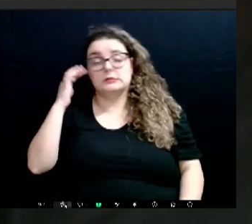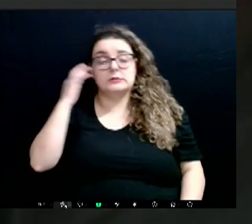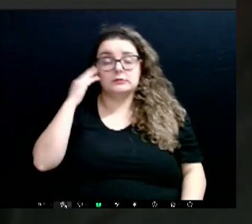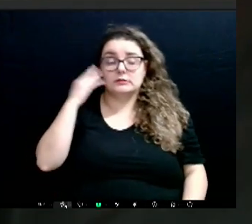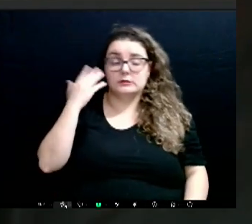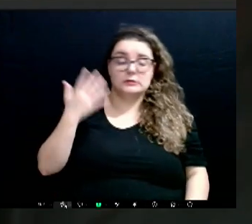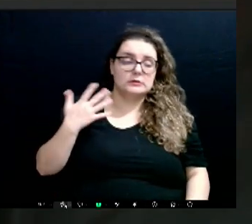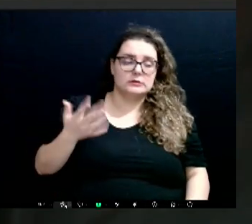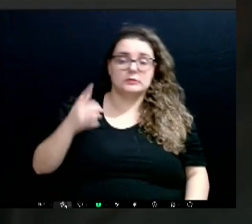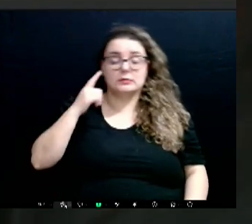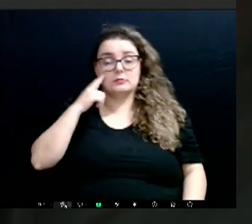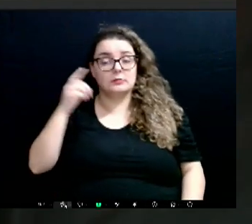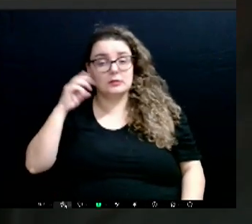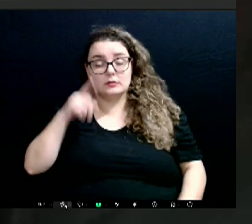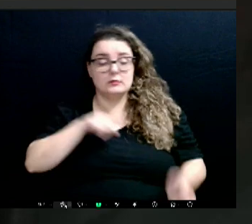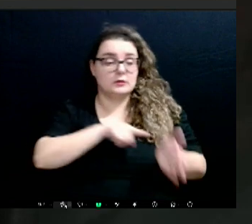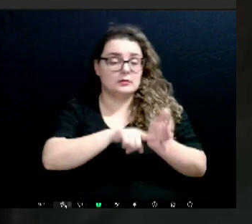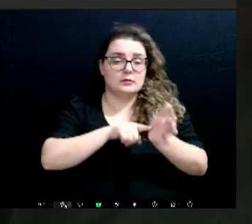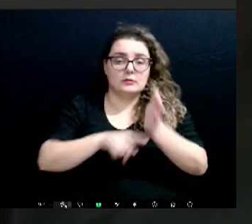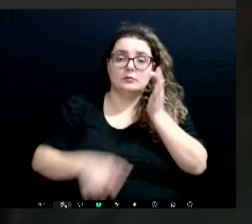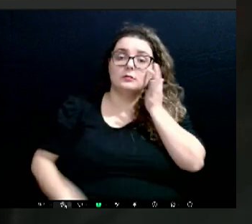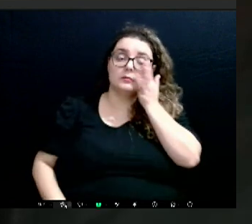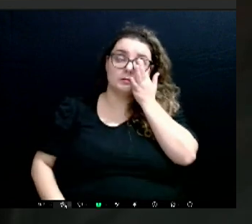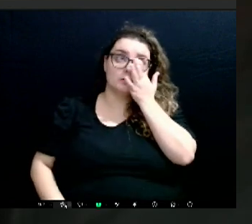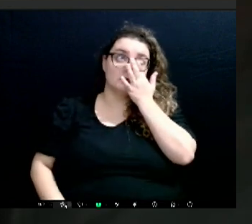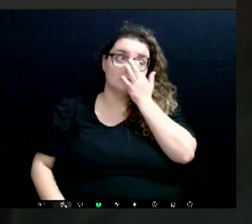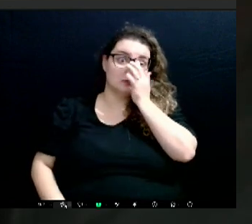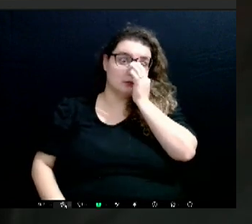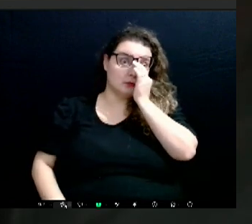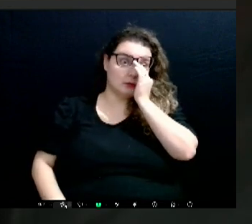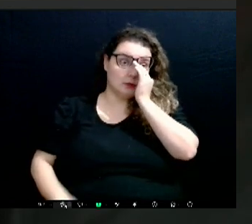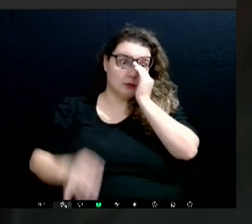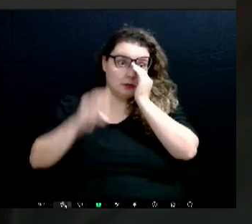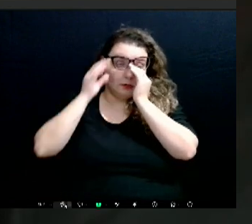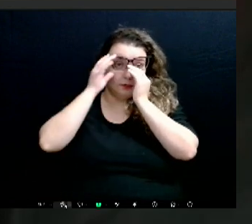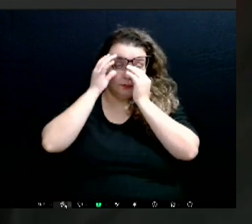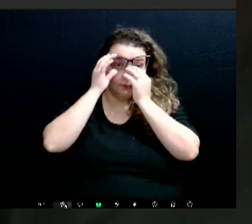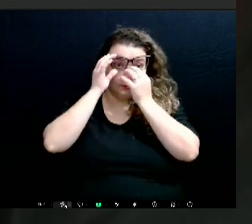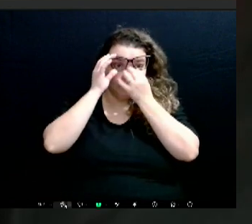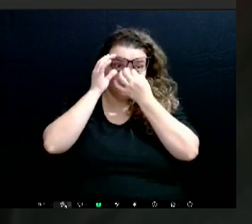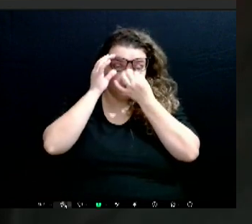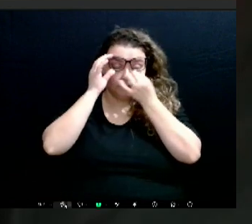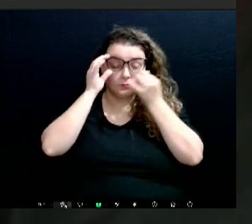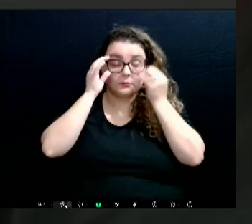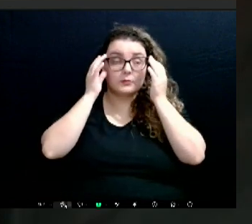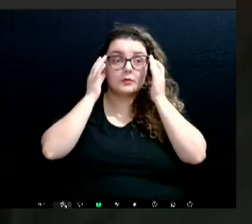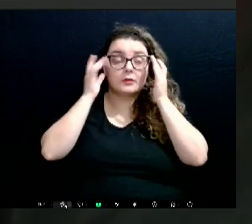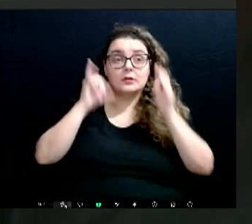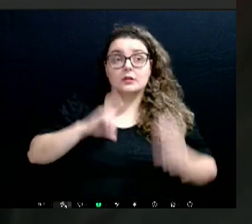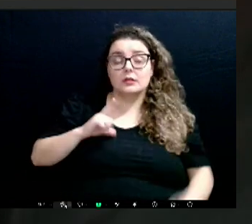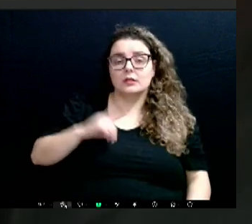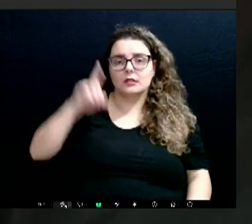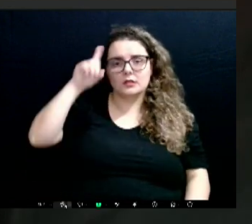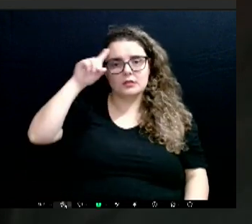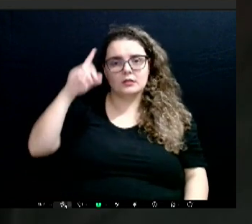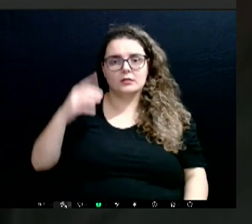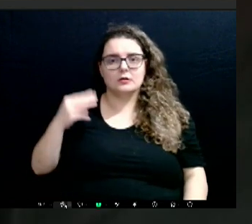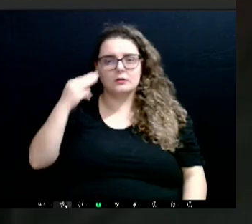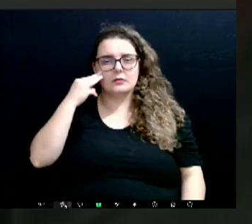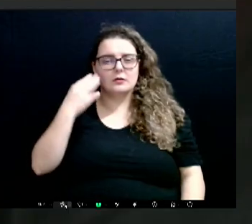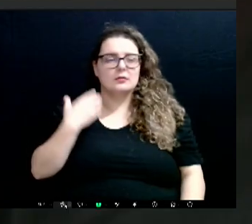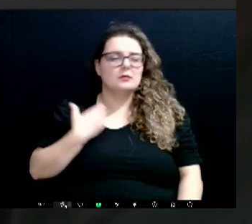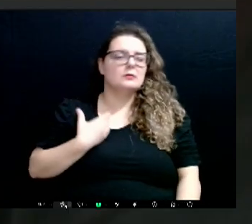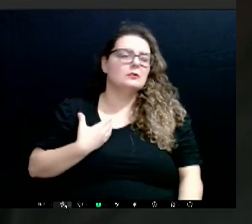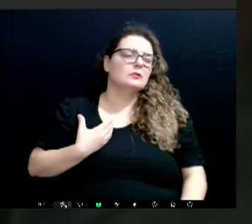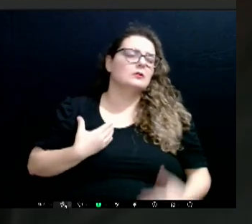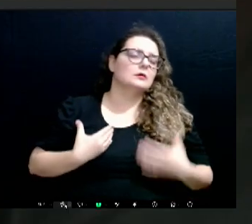muito, pesquisa muito, tem dias que você tá com o seu mental cansado. Aí eu cheguei em casa e falei, você quer saber de uma coisa? Eu vou desligar esse celular e